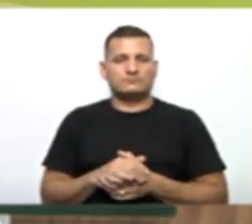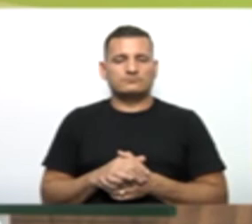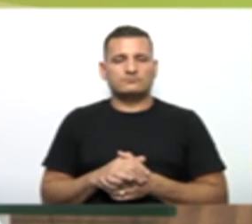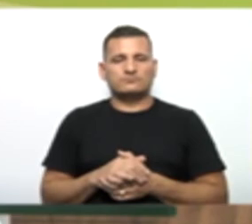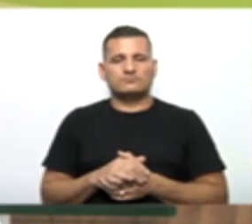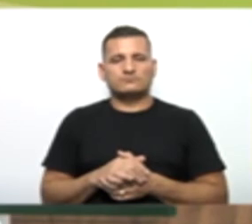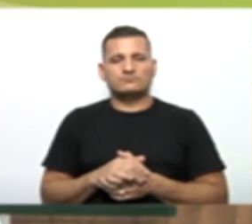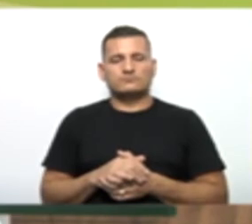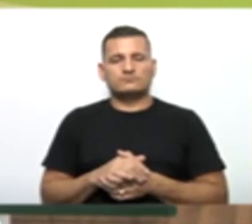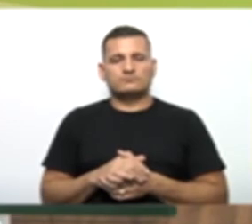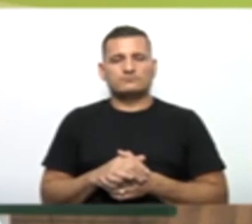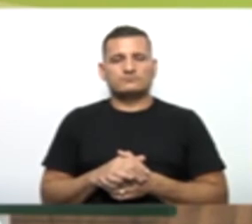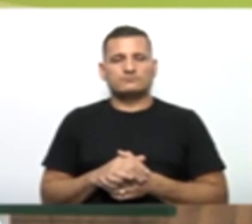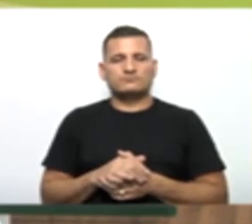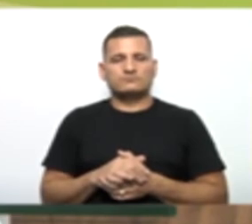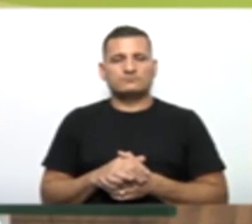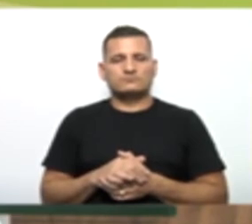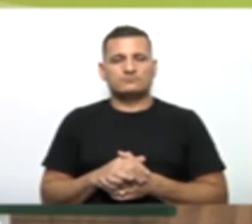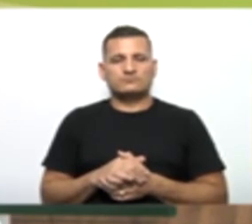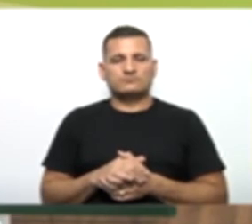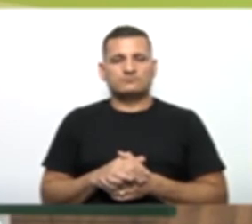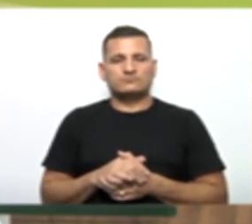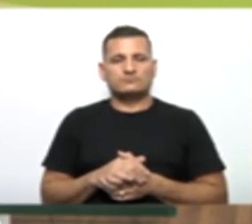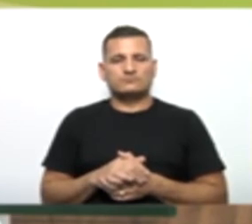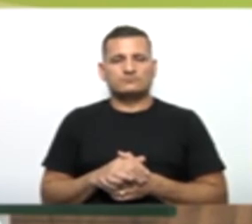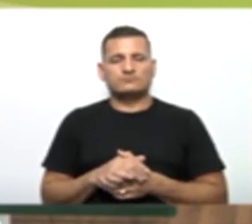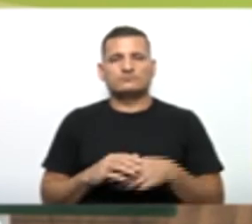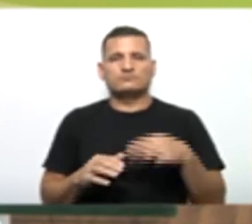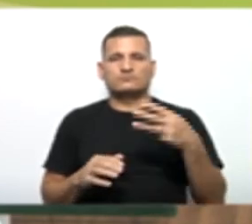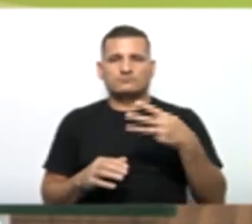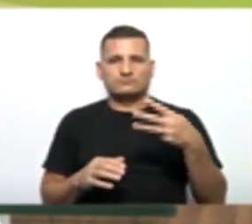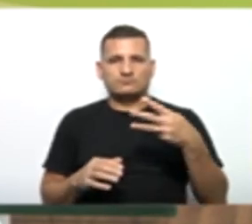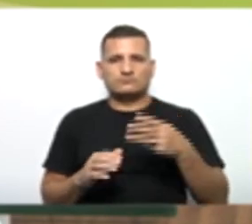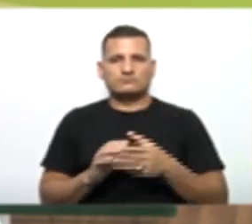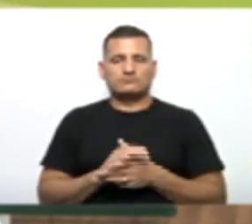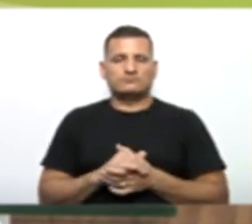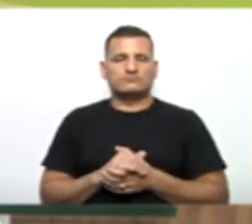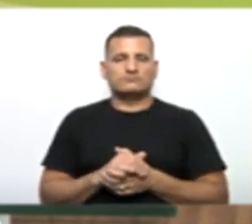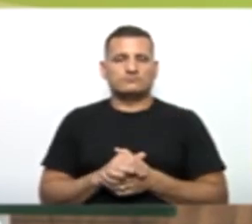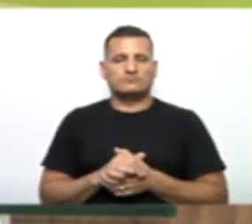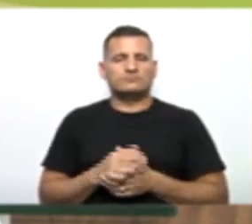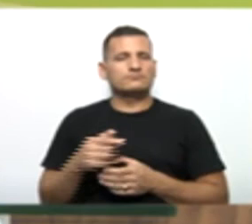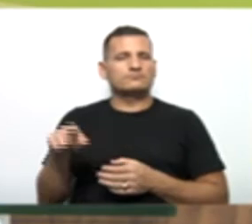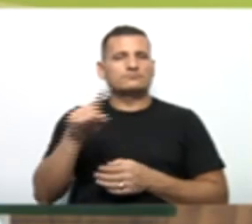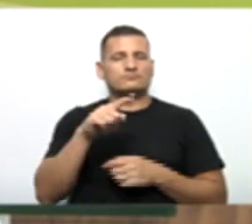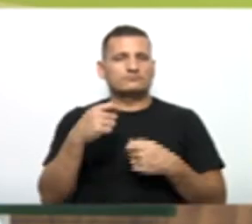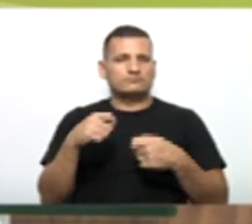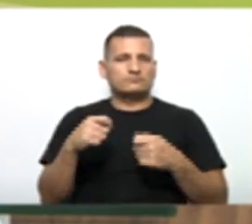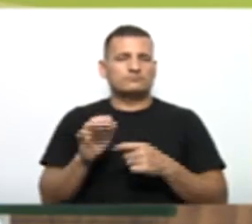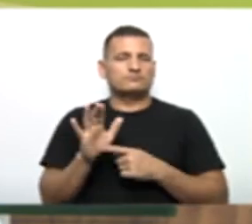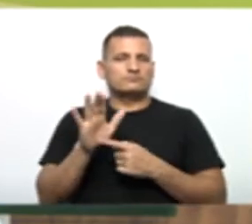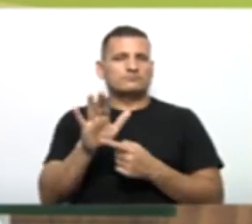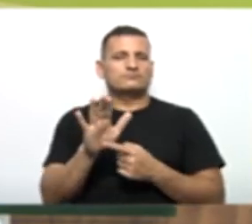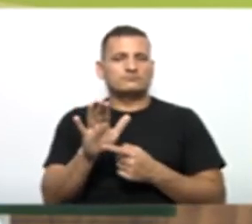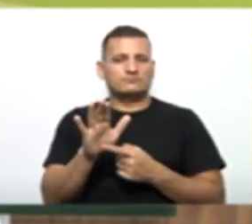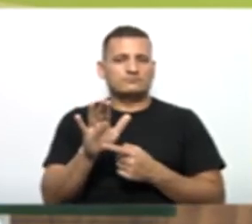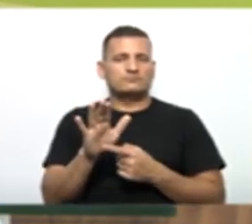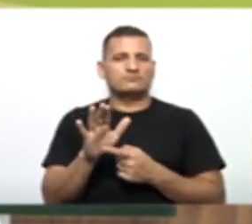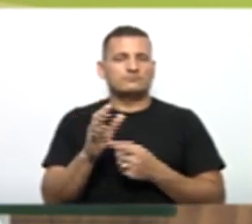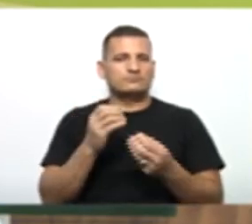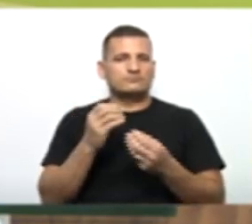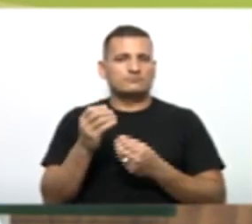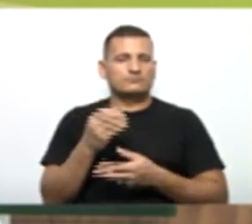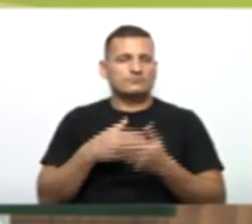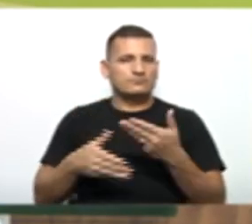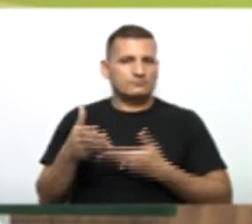componentes da entidade a terceira parte vocês precisam destacar o relacionamento com o